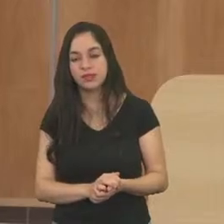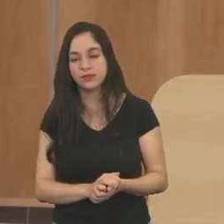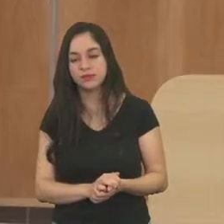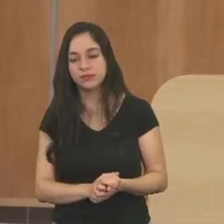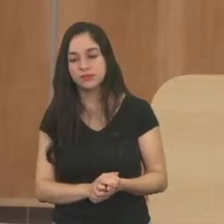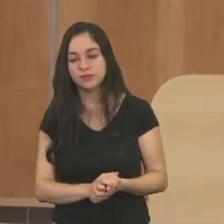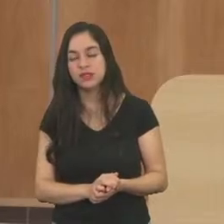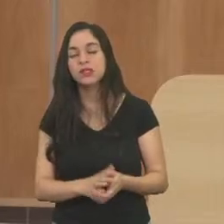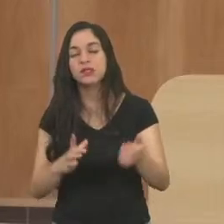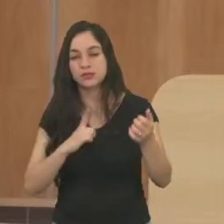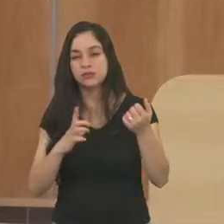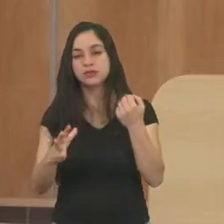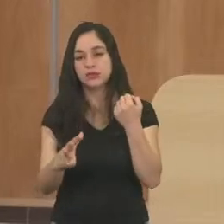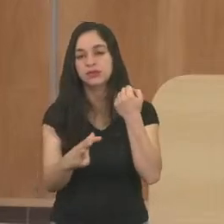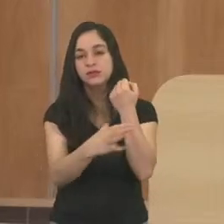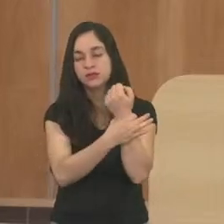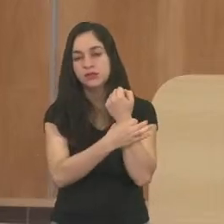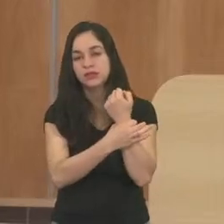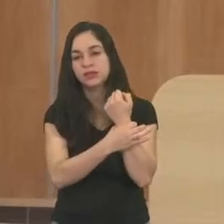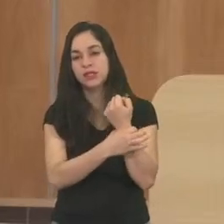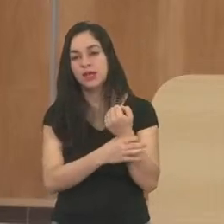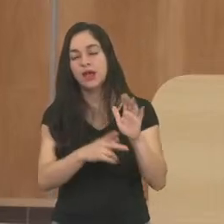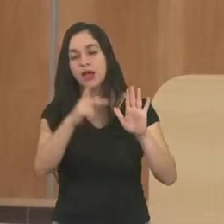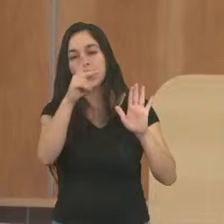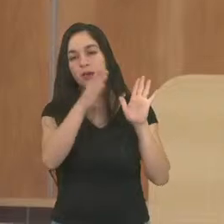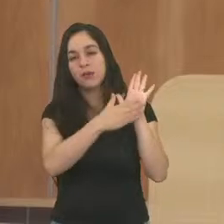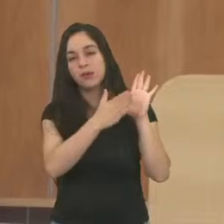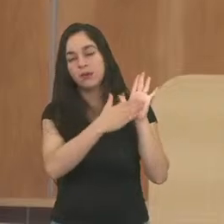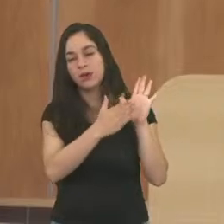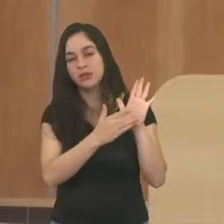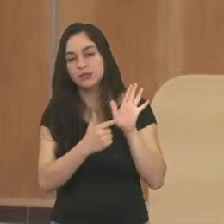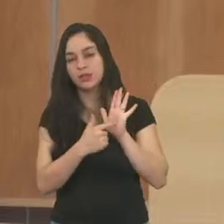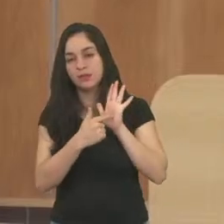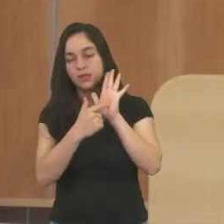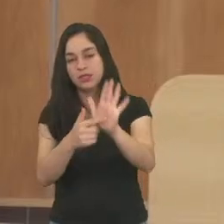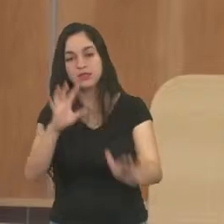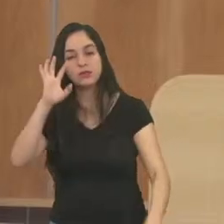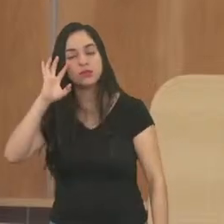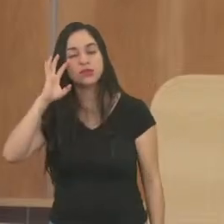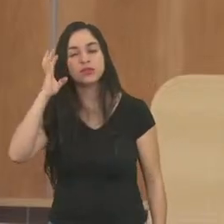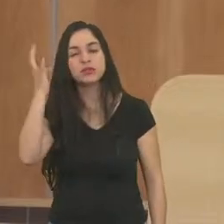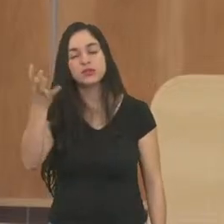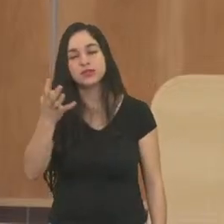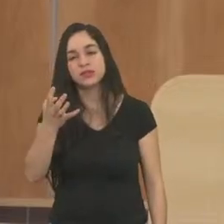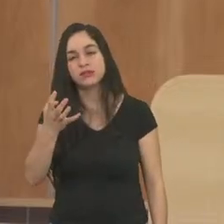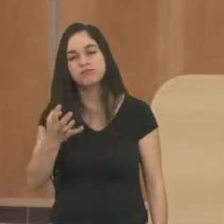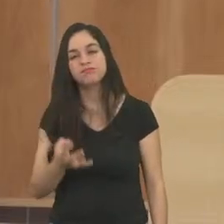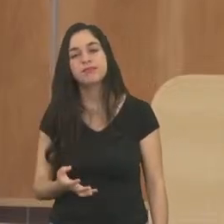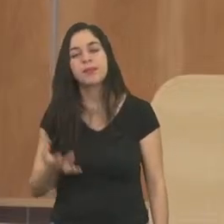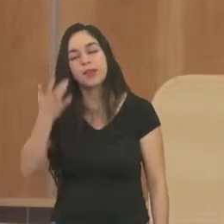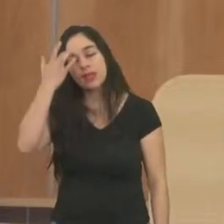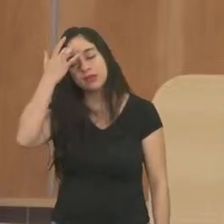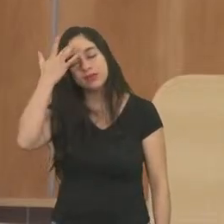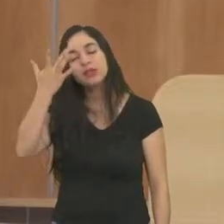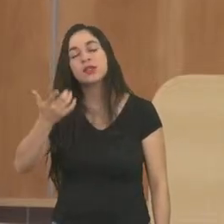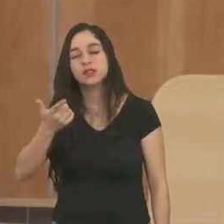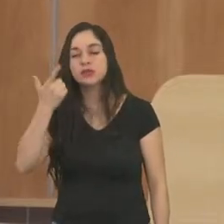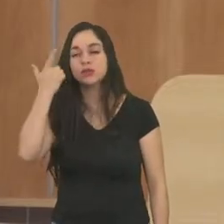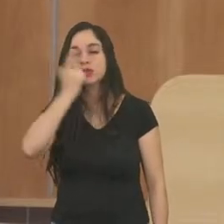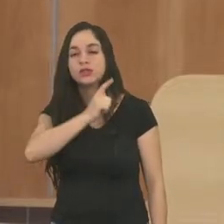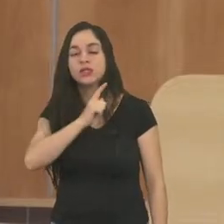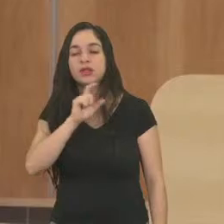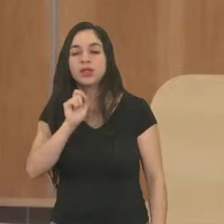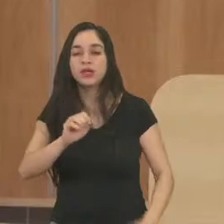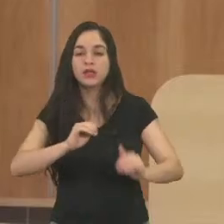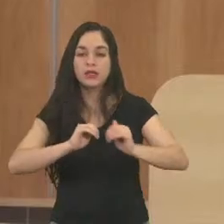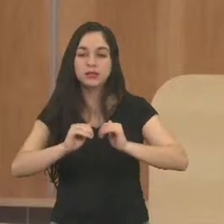eficiência e segurança. A proposta ainda apresenta uma solução flexível e viável, permitindo que a